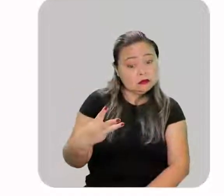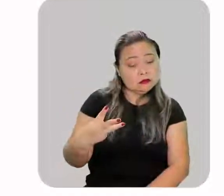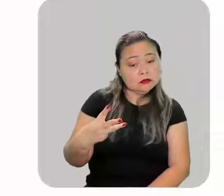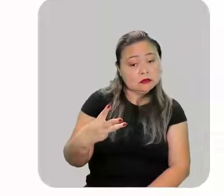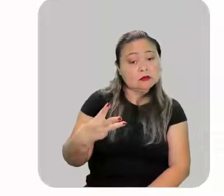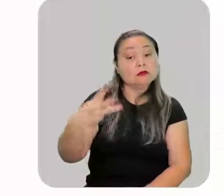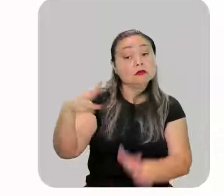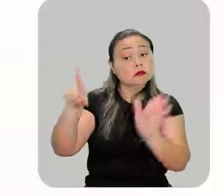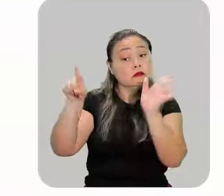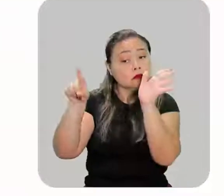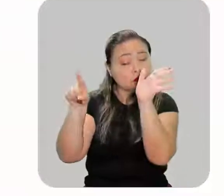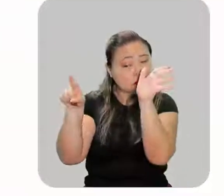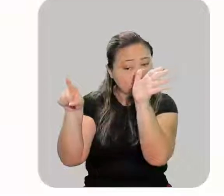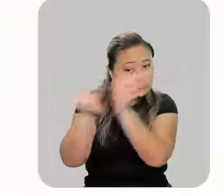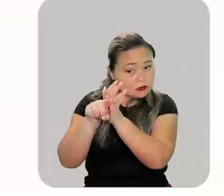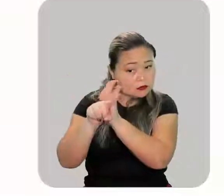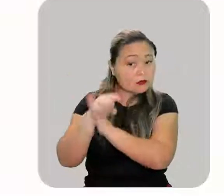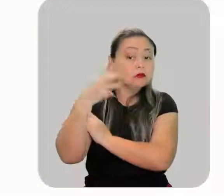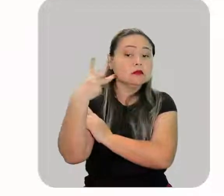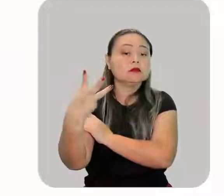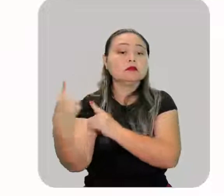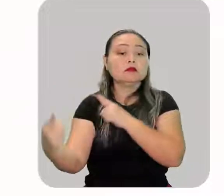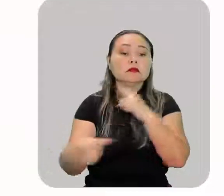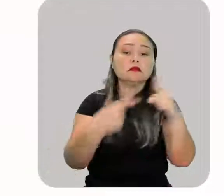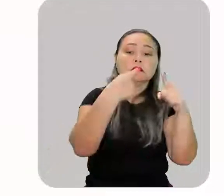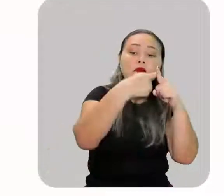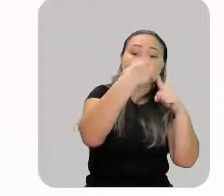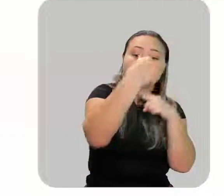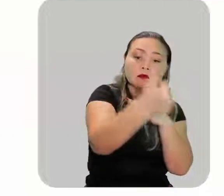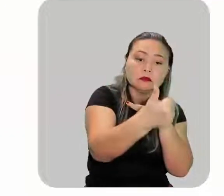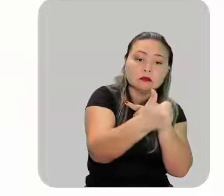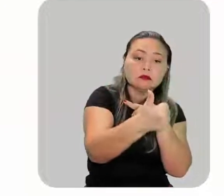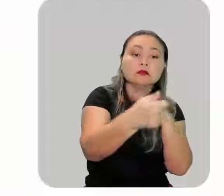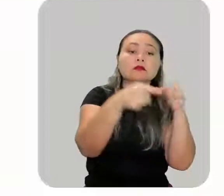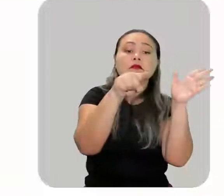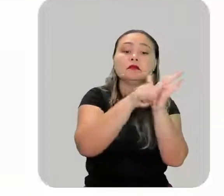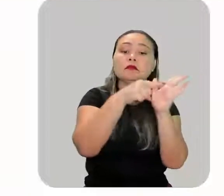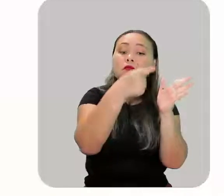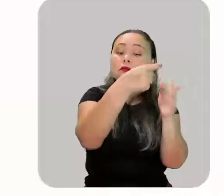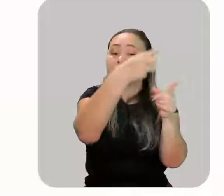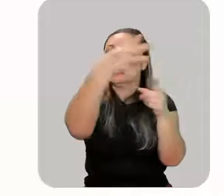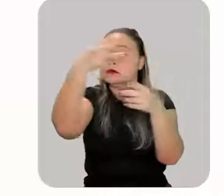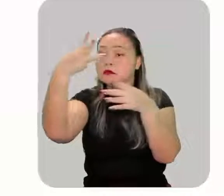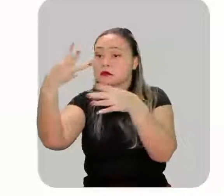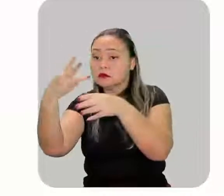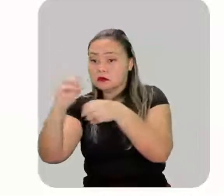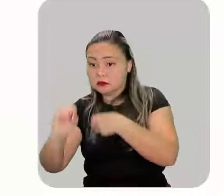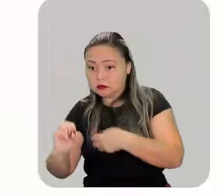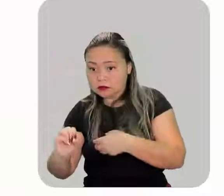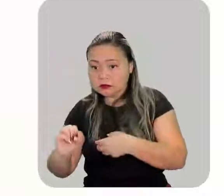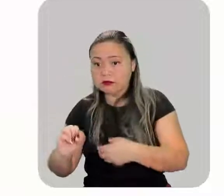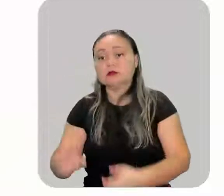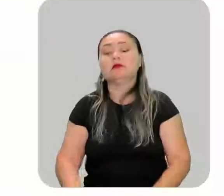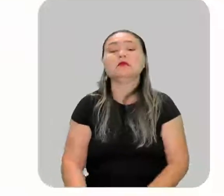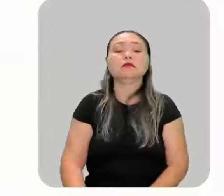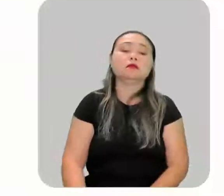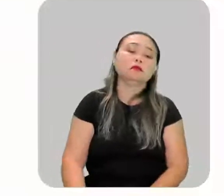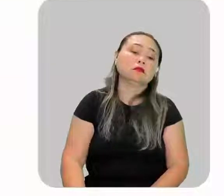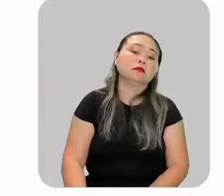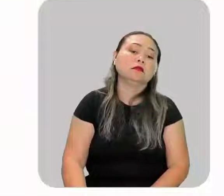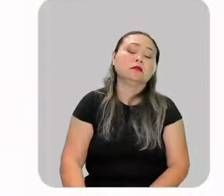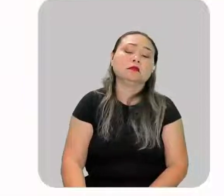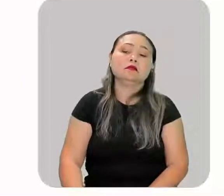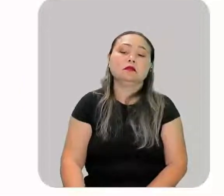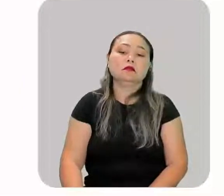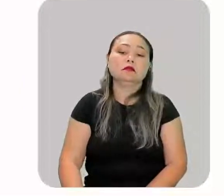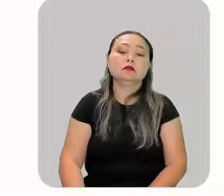3. Vamos lá. E agora? Menos 3 vezes 1? Menos 3. Menos 3 com mais 3? Zero. Zero, né? Olha que